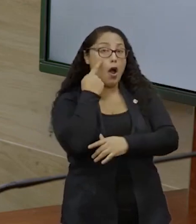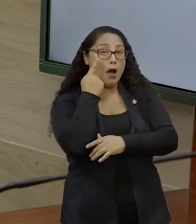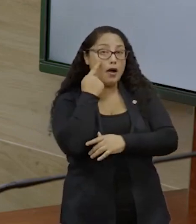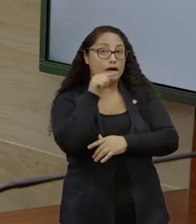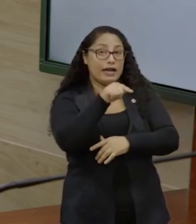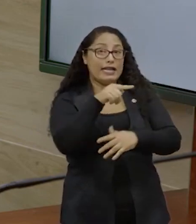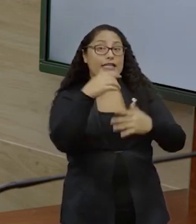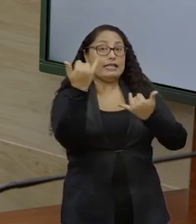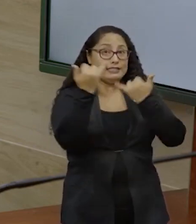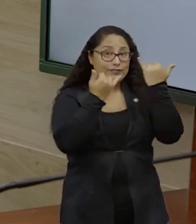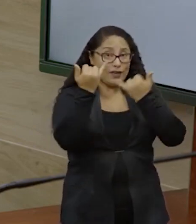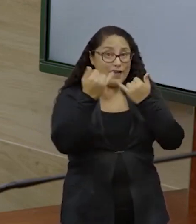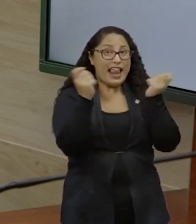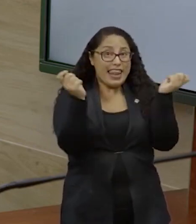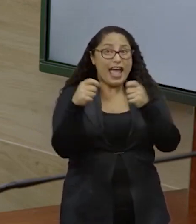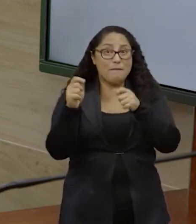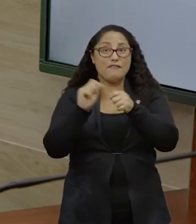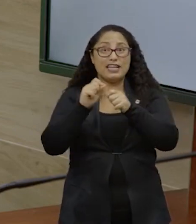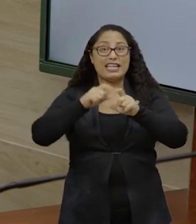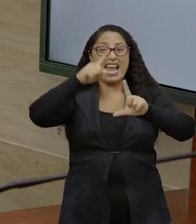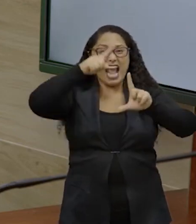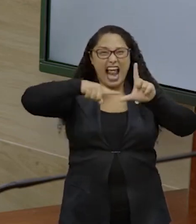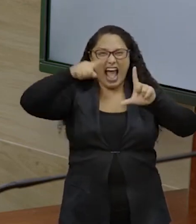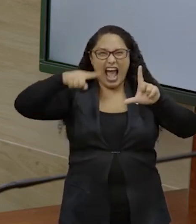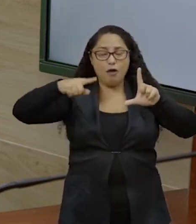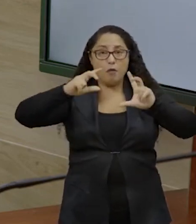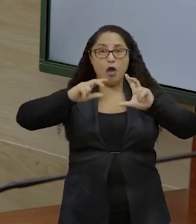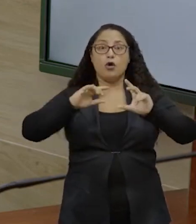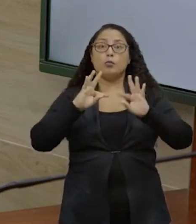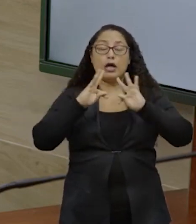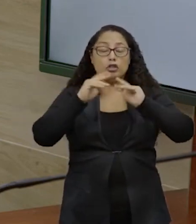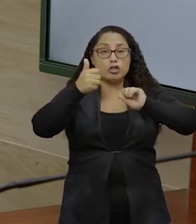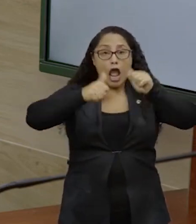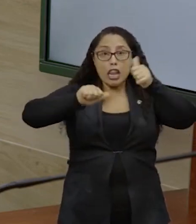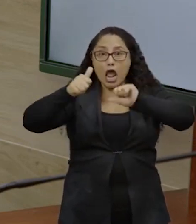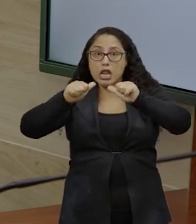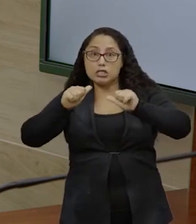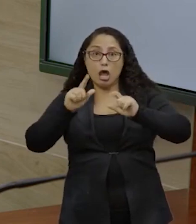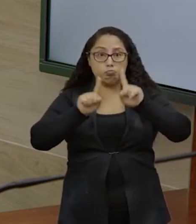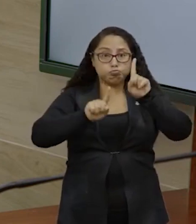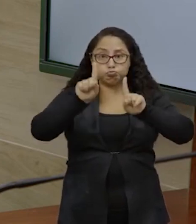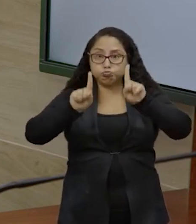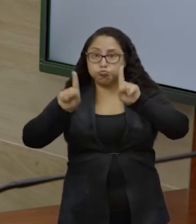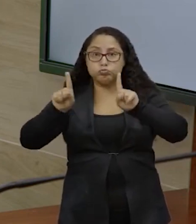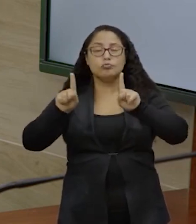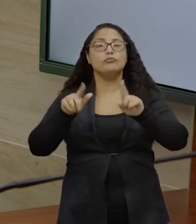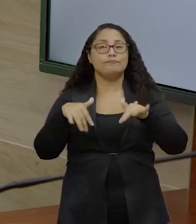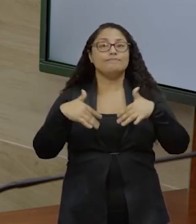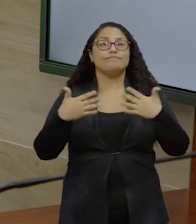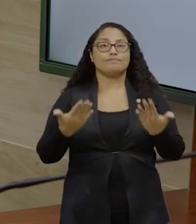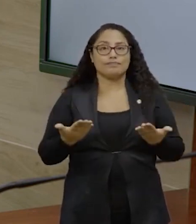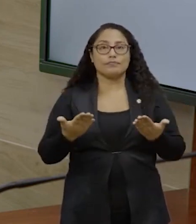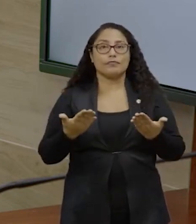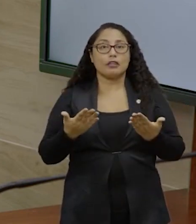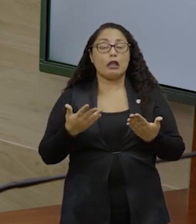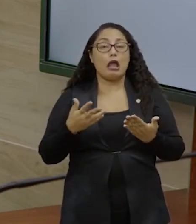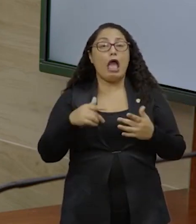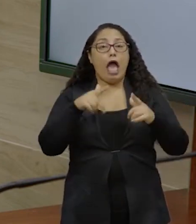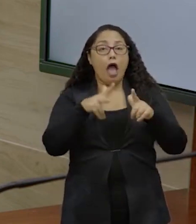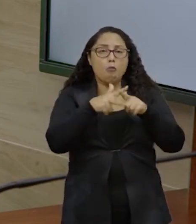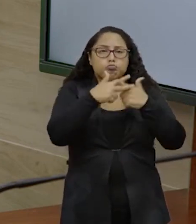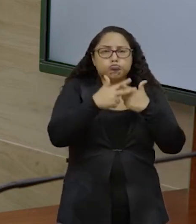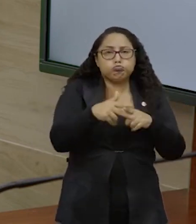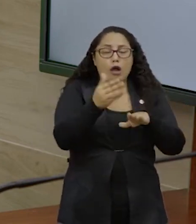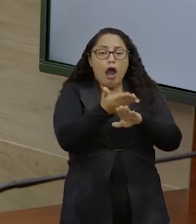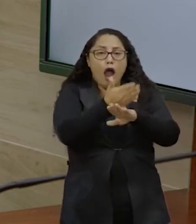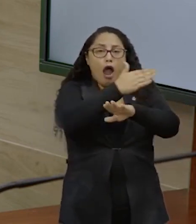olha, com esses dados aqui dá para fazer tais gráficos, Olha. para você analisar tais tendências. Então, assim, é o copiloto,